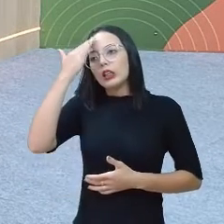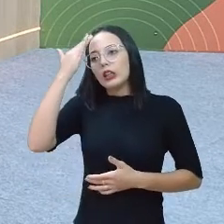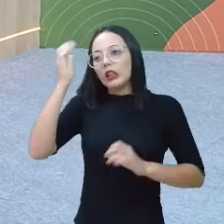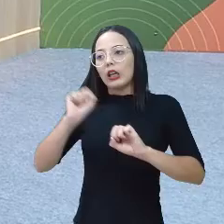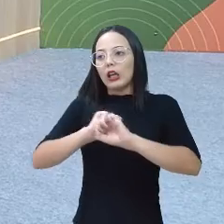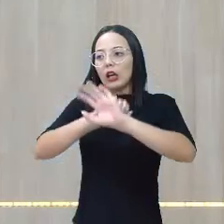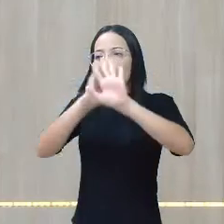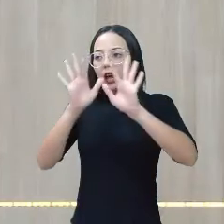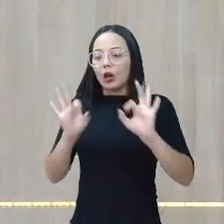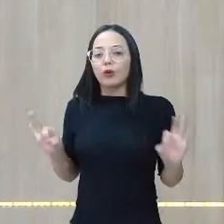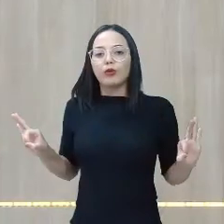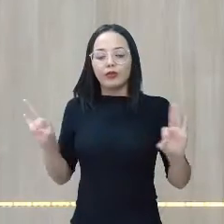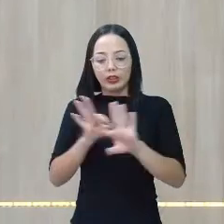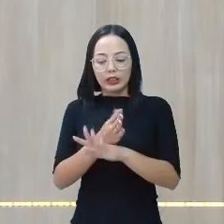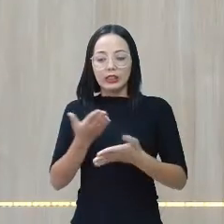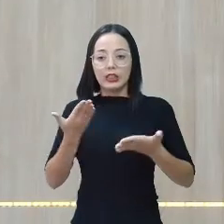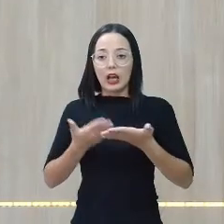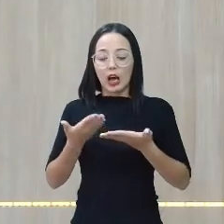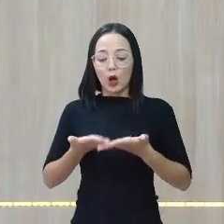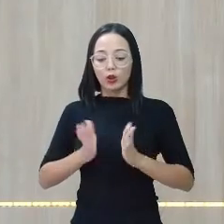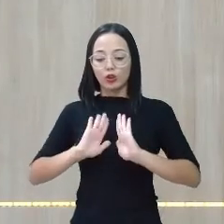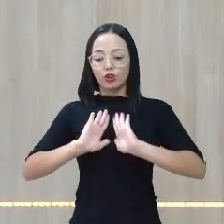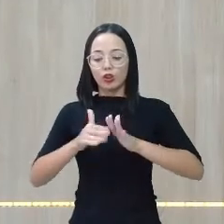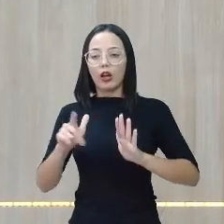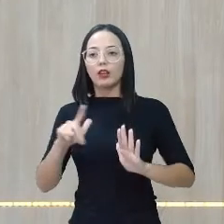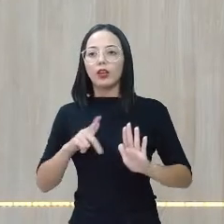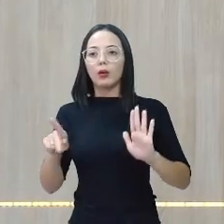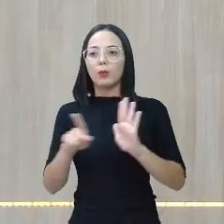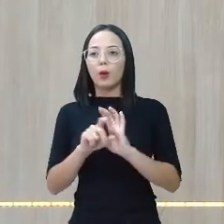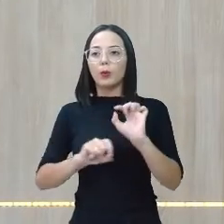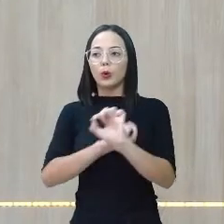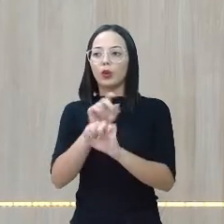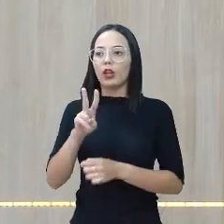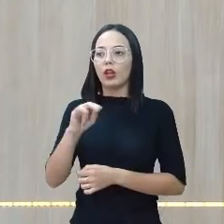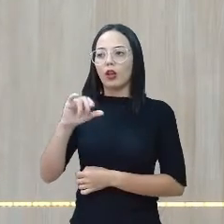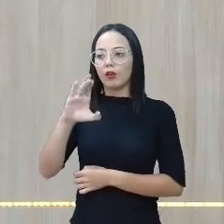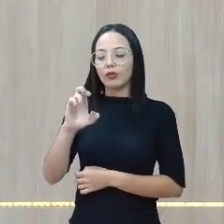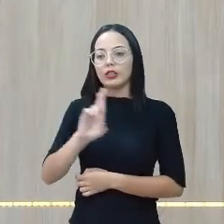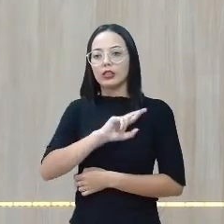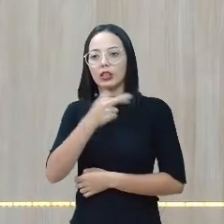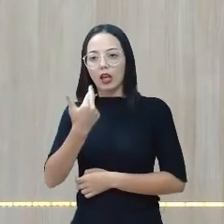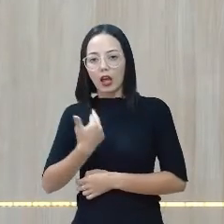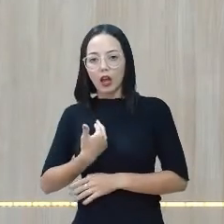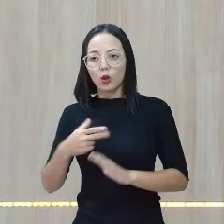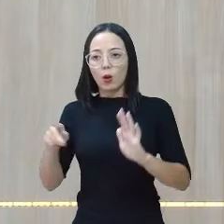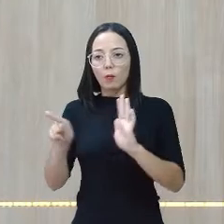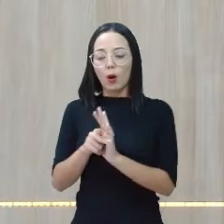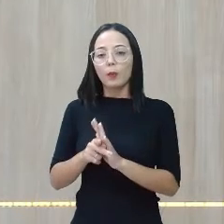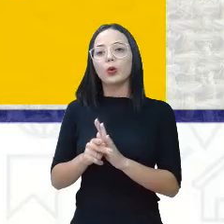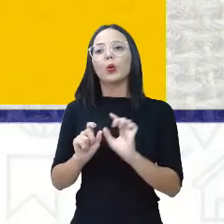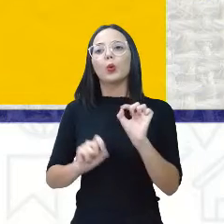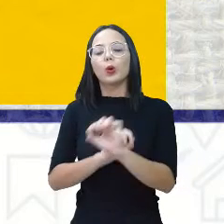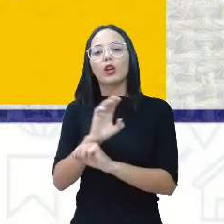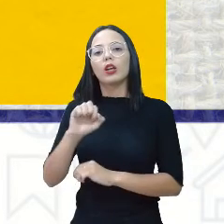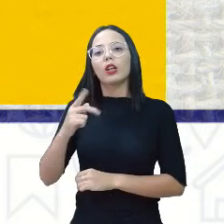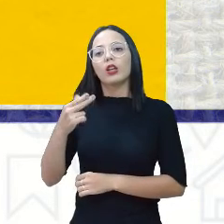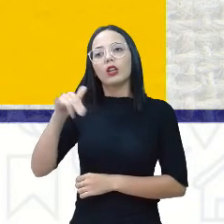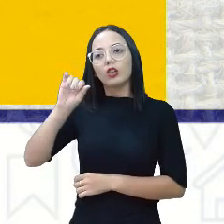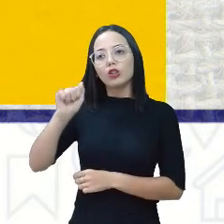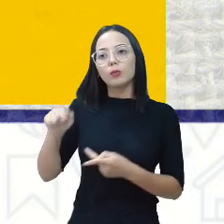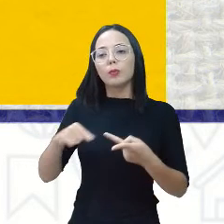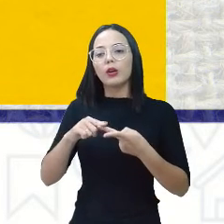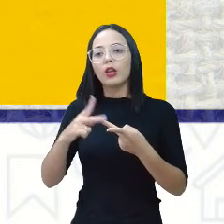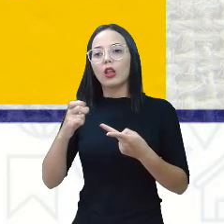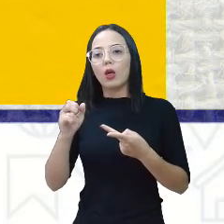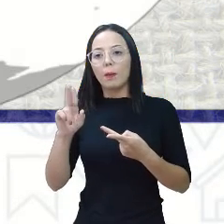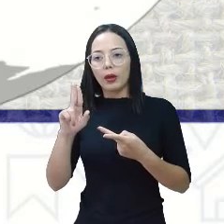gente concluir, né, a nossa aula, a gente tem aqui os vice-reinos, né, da Nova Espanha, Nova Granada, o Peru